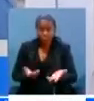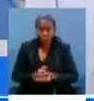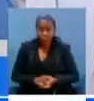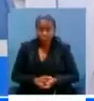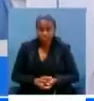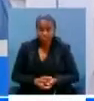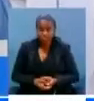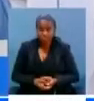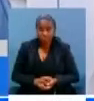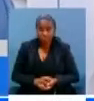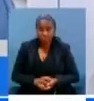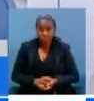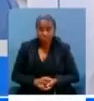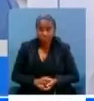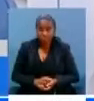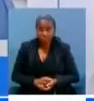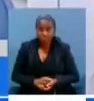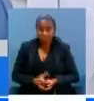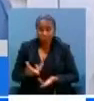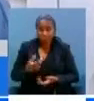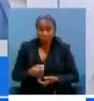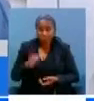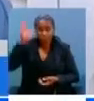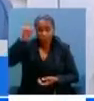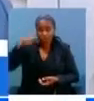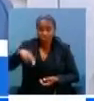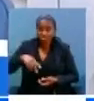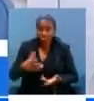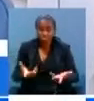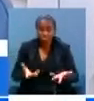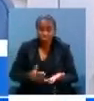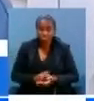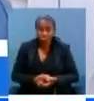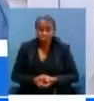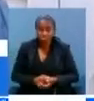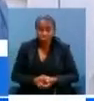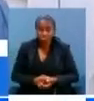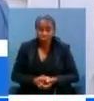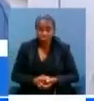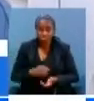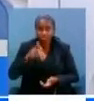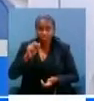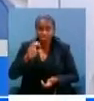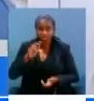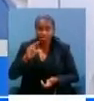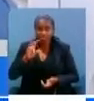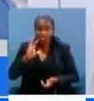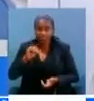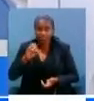Tem água e bicho. Bicho também dá diretamente, nem pesca mesmo. São caras dessa